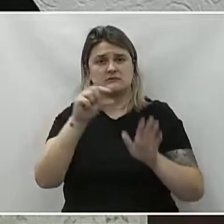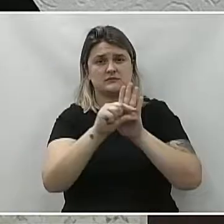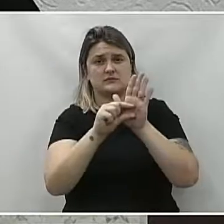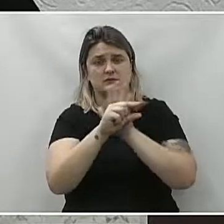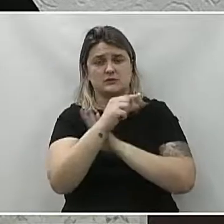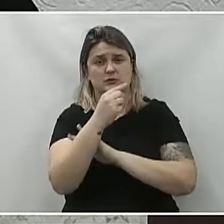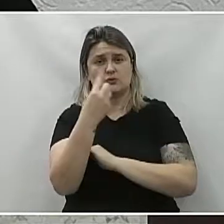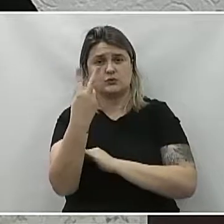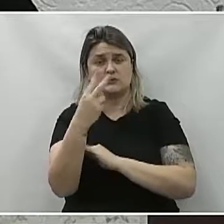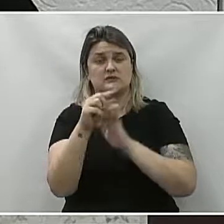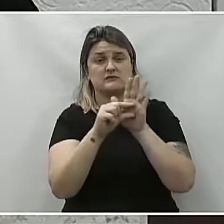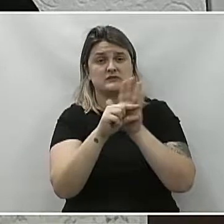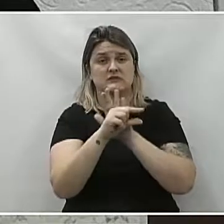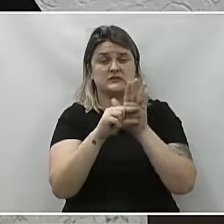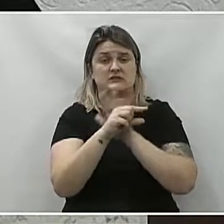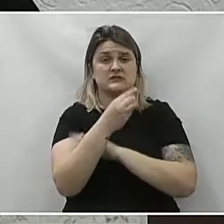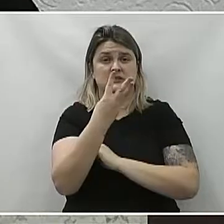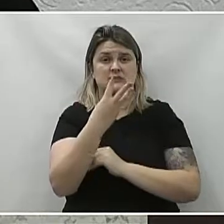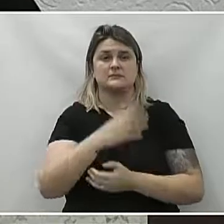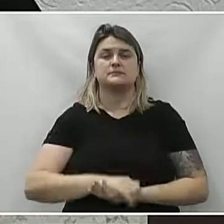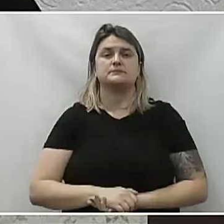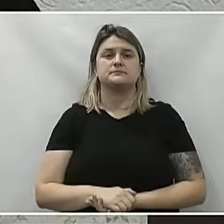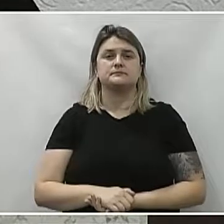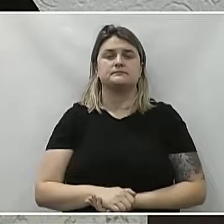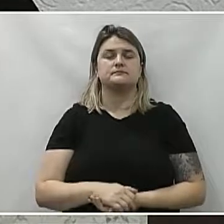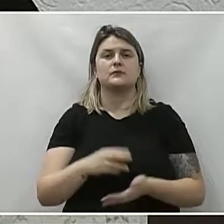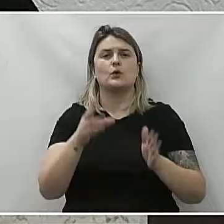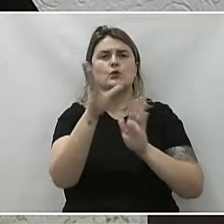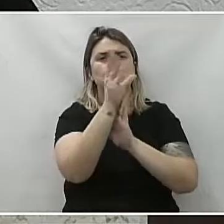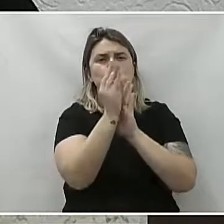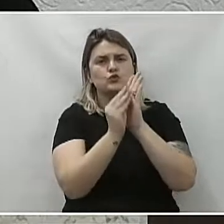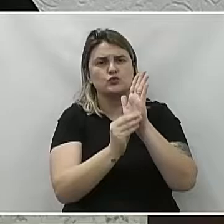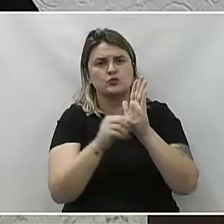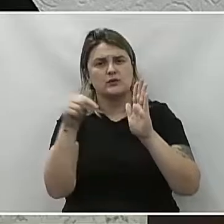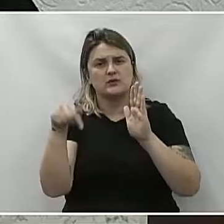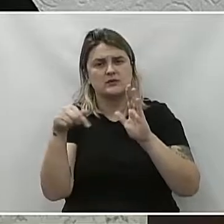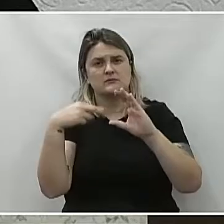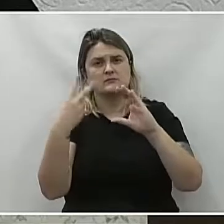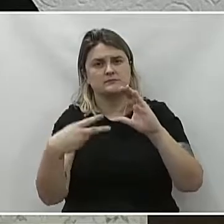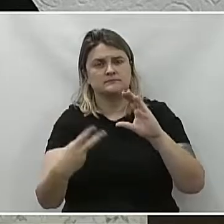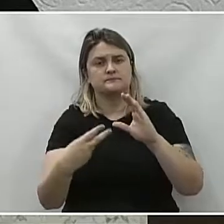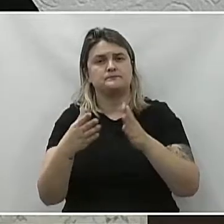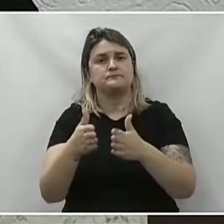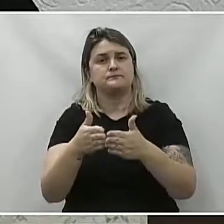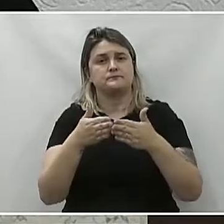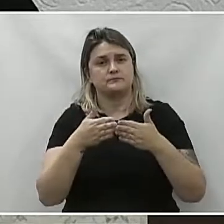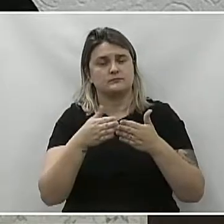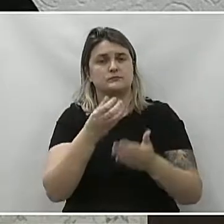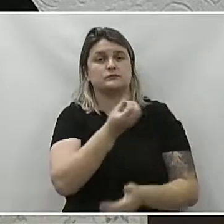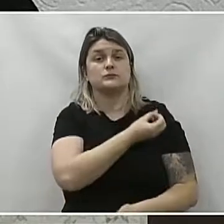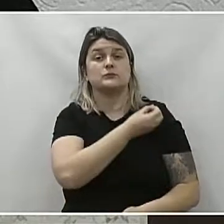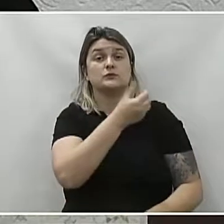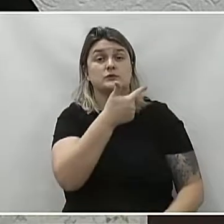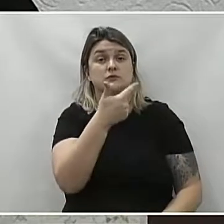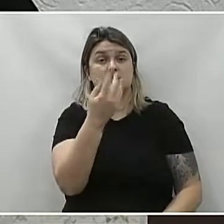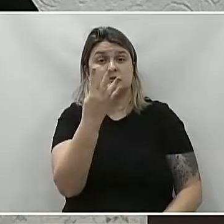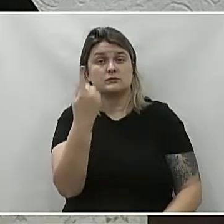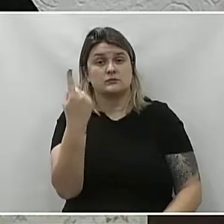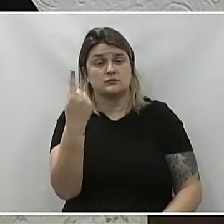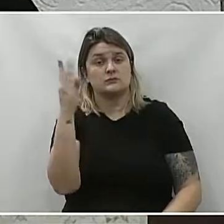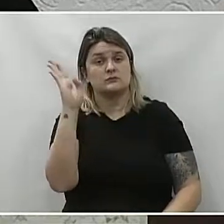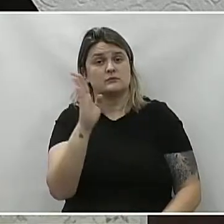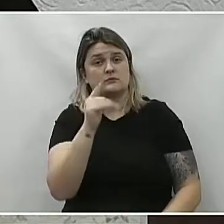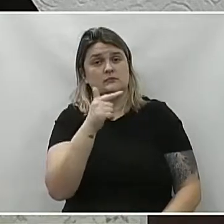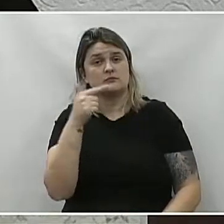versículo número 2 e versículo de número 3. Matéria do Legislativo. Indicações. Número 241